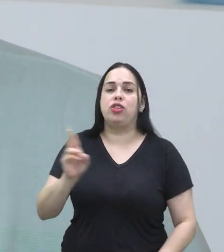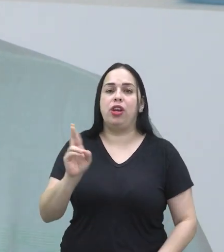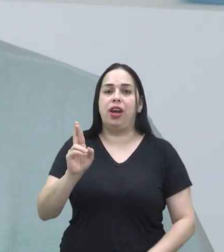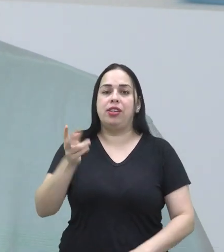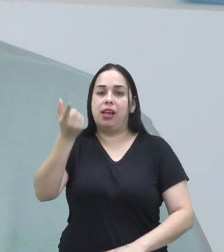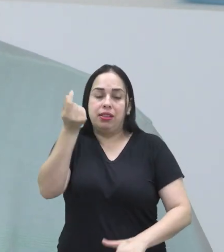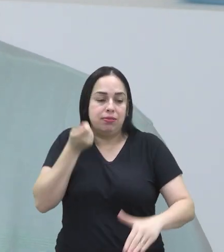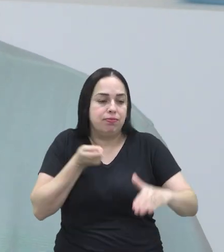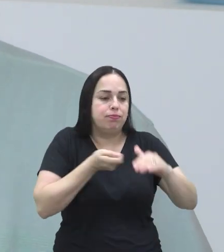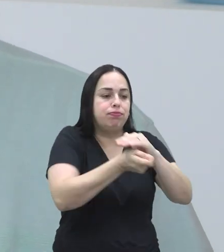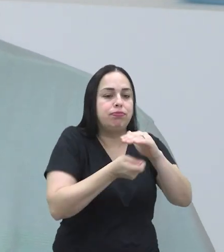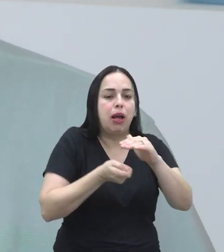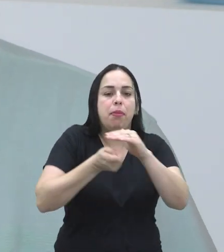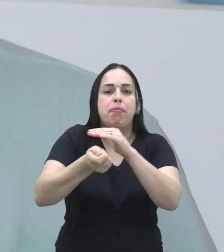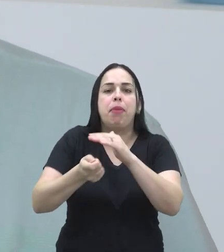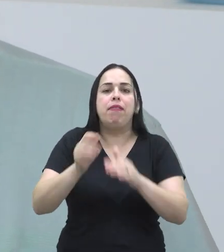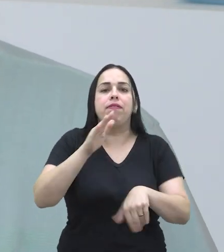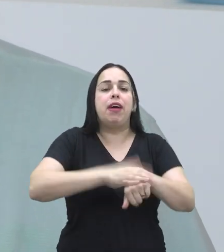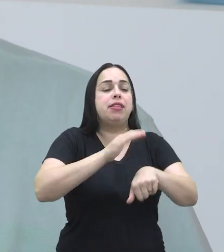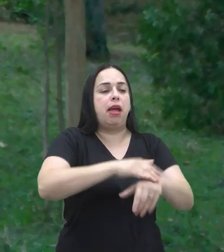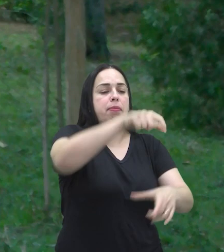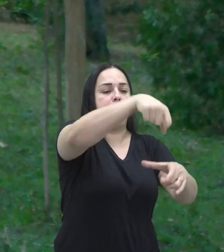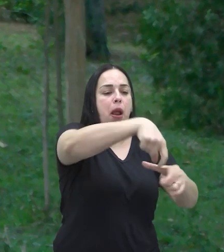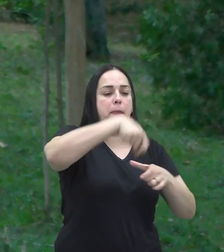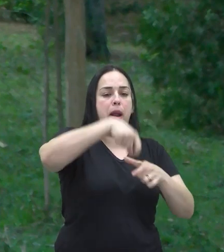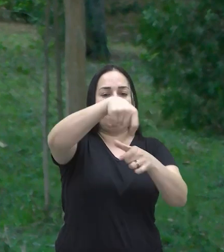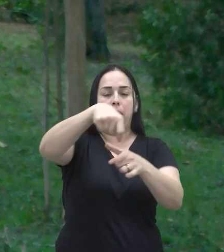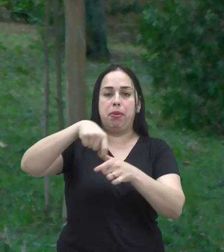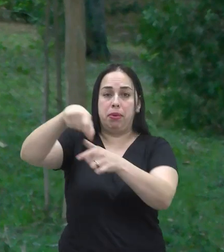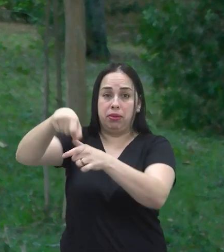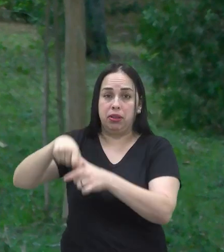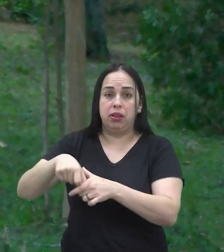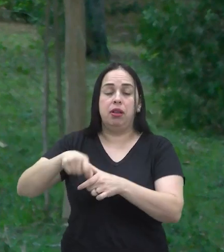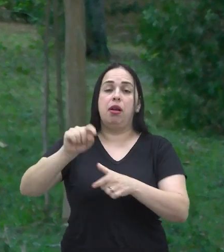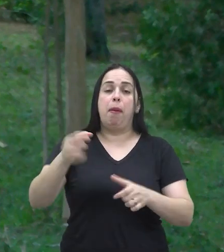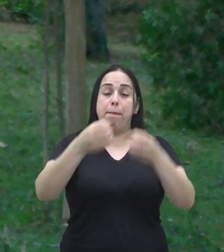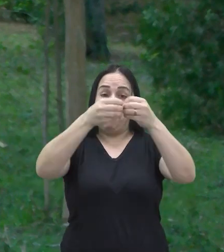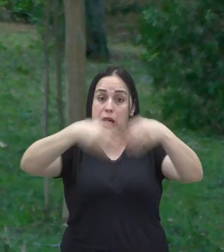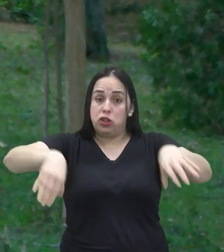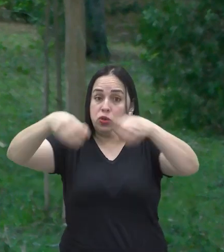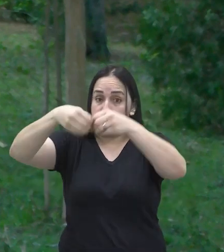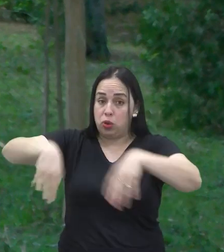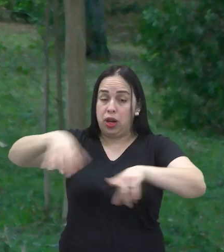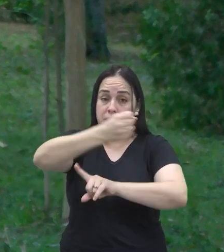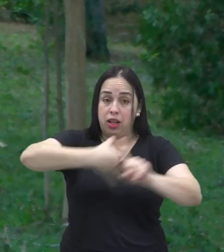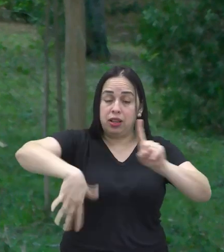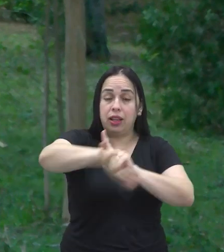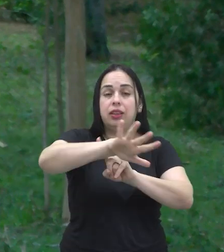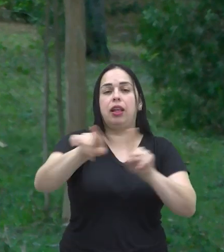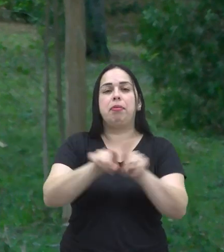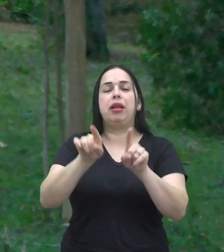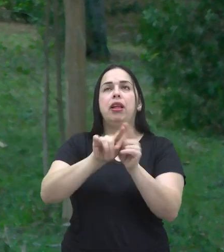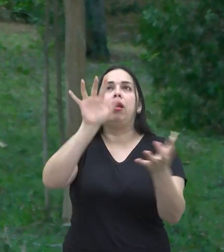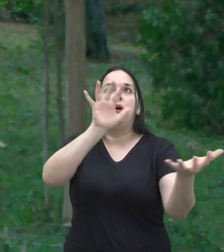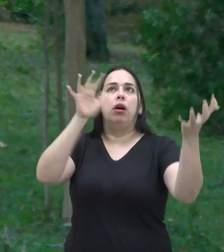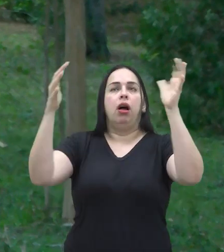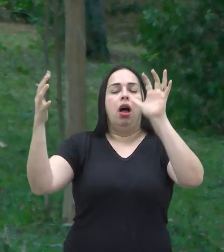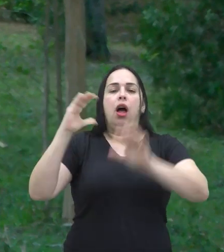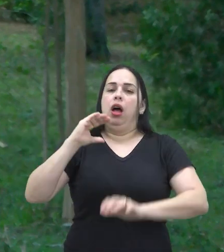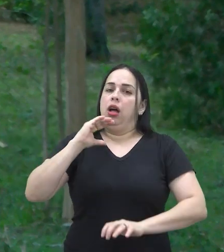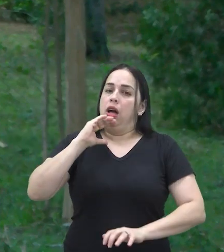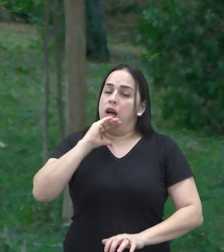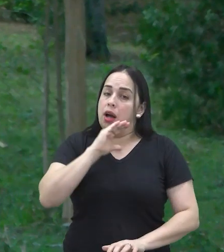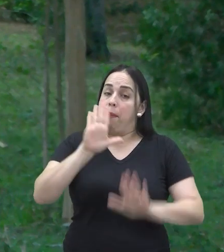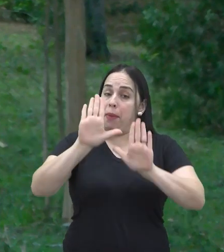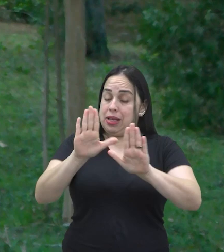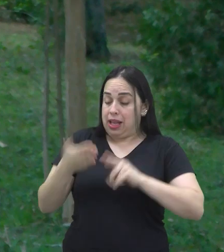para reflorestamentos na área rural. E com tantas agressões ao meio ambiente que favorecem o aquecimento global, a tecnologia